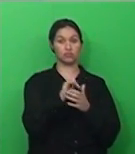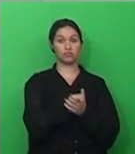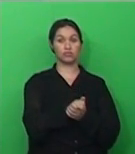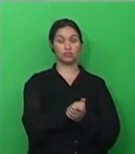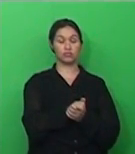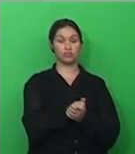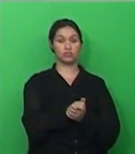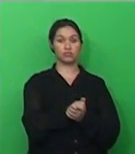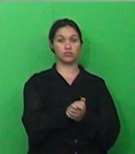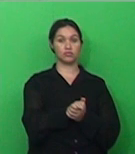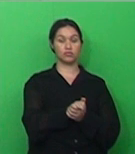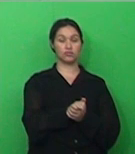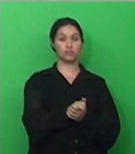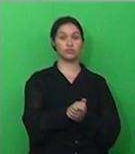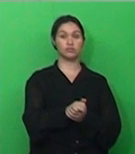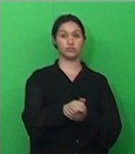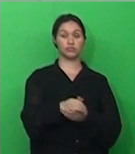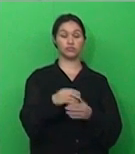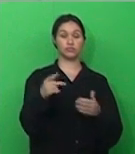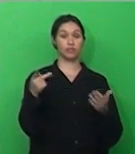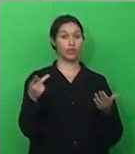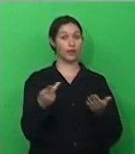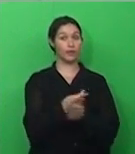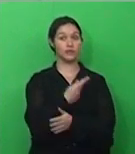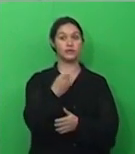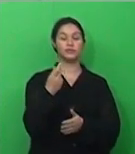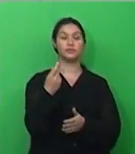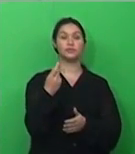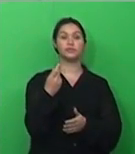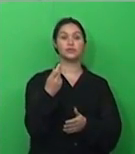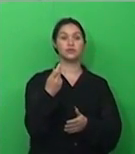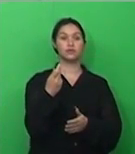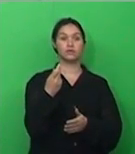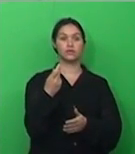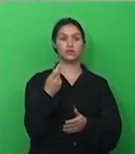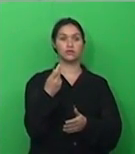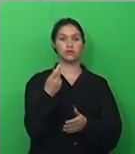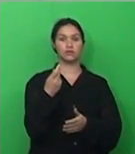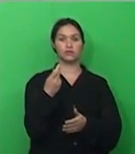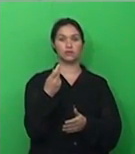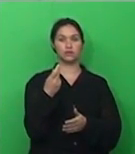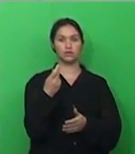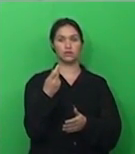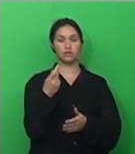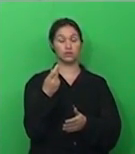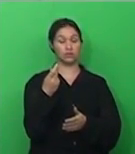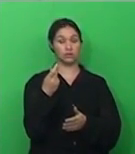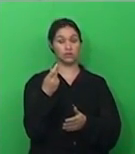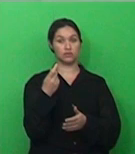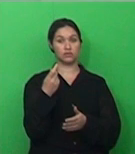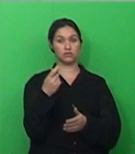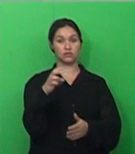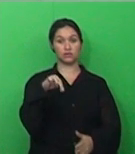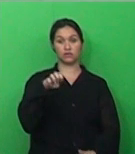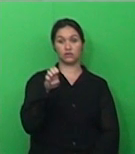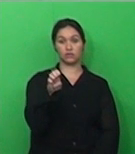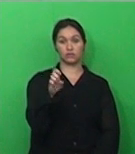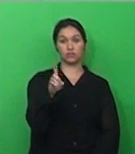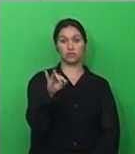periodicidade dessa medição. Gostaria de saber qual o fundamento legal que justifica efetivamente a